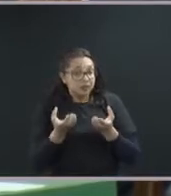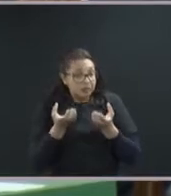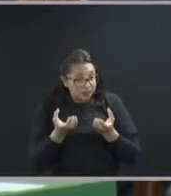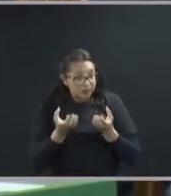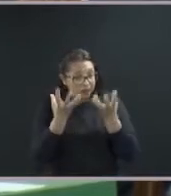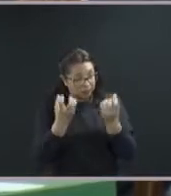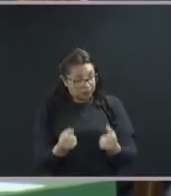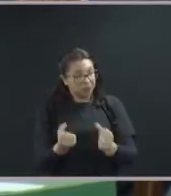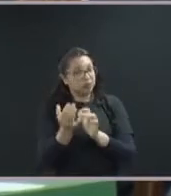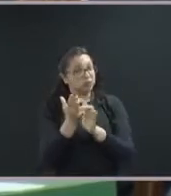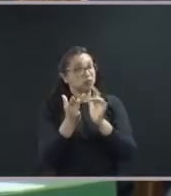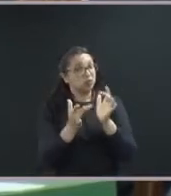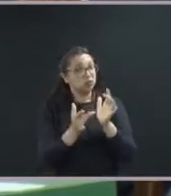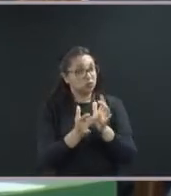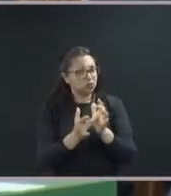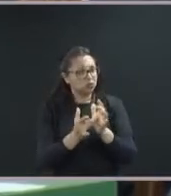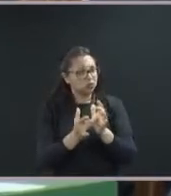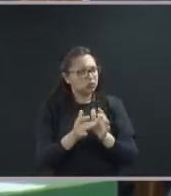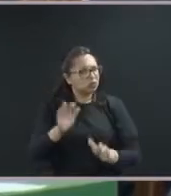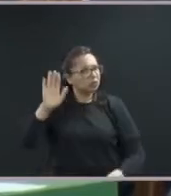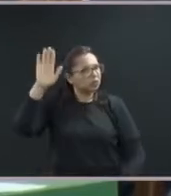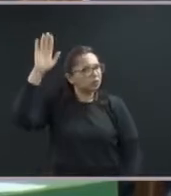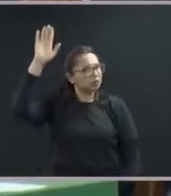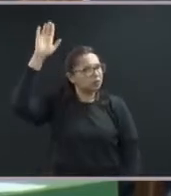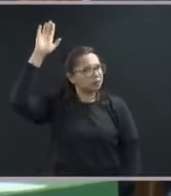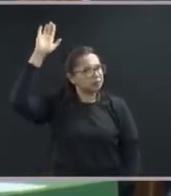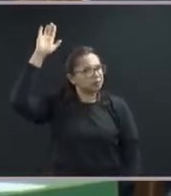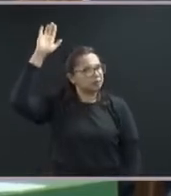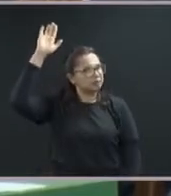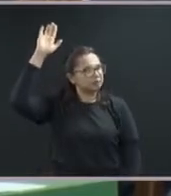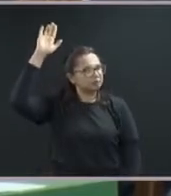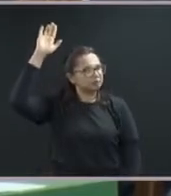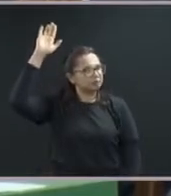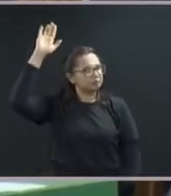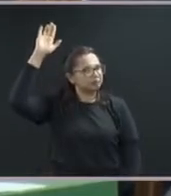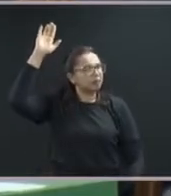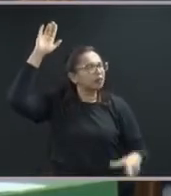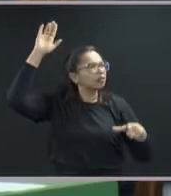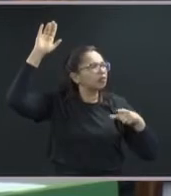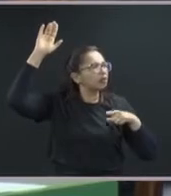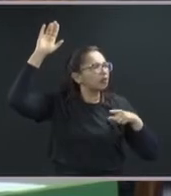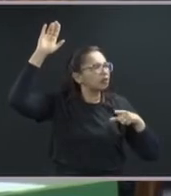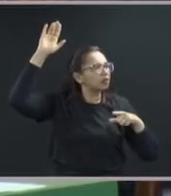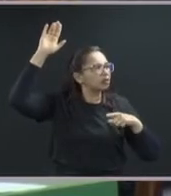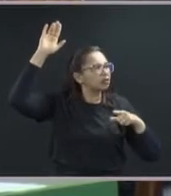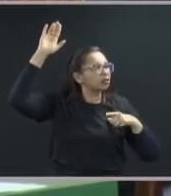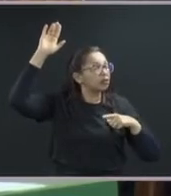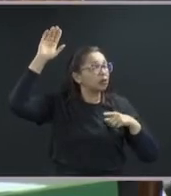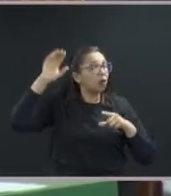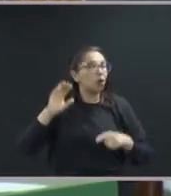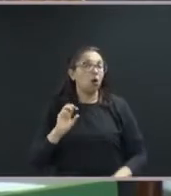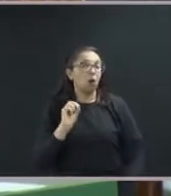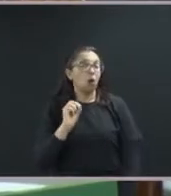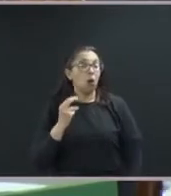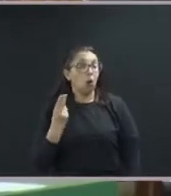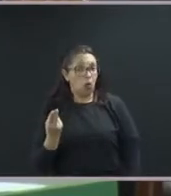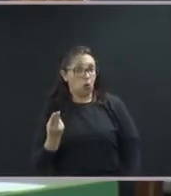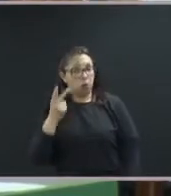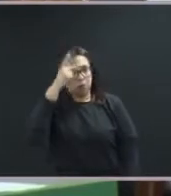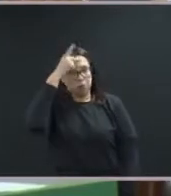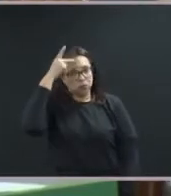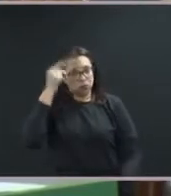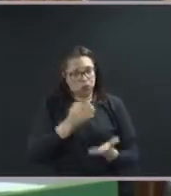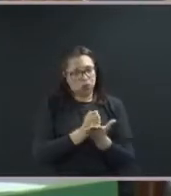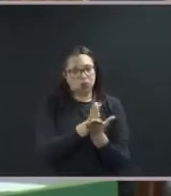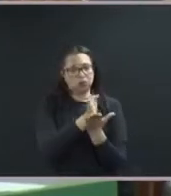Se tem, levanta sua mão junto com a mim em sinal de aceitação. Tem alguém? Tem alguém que está afastado dos caminhos do Senhor e nessa noite